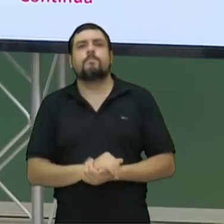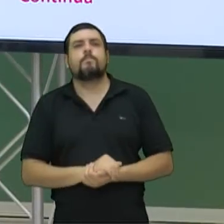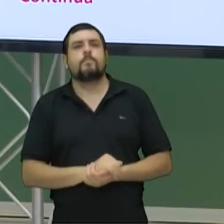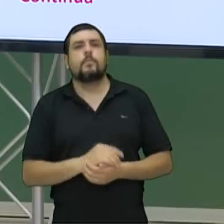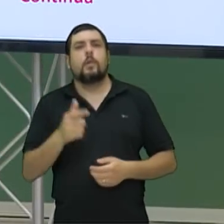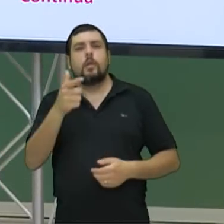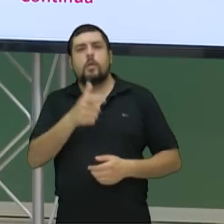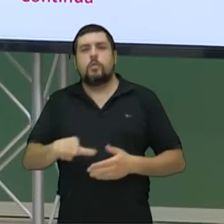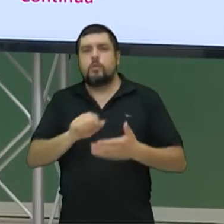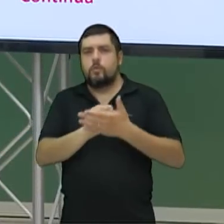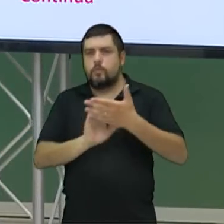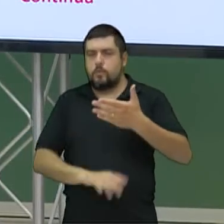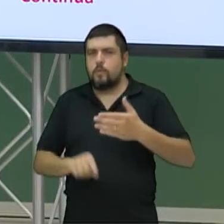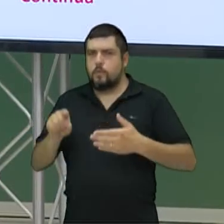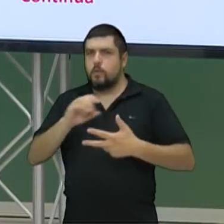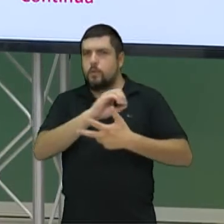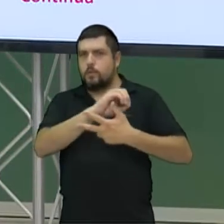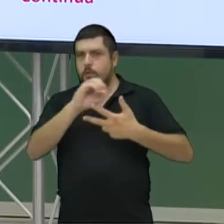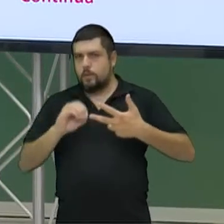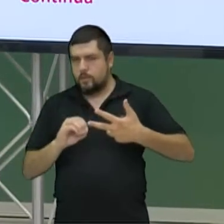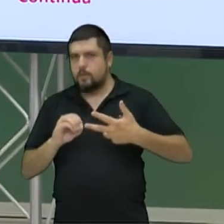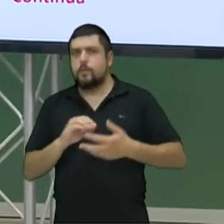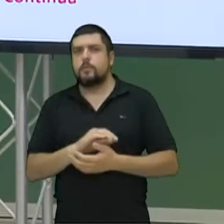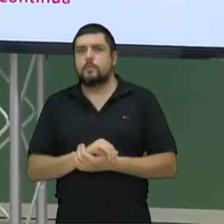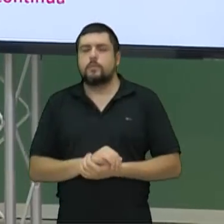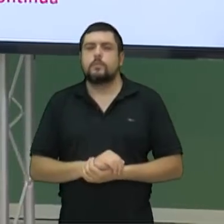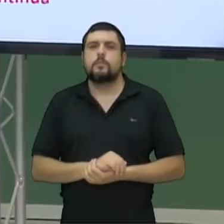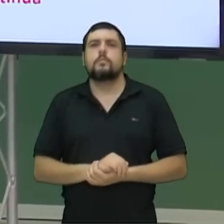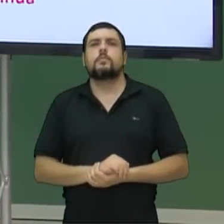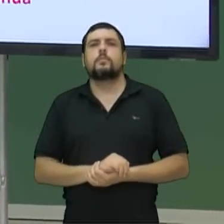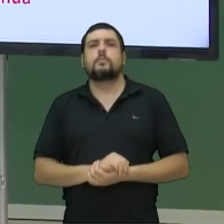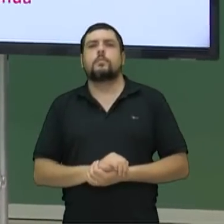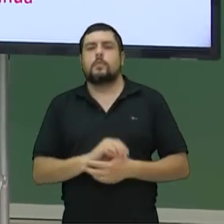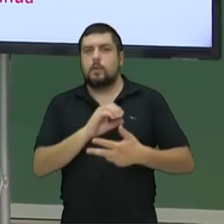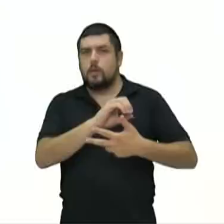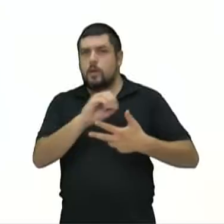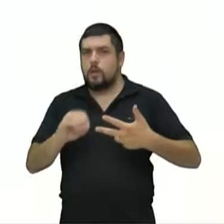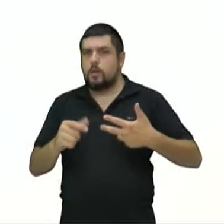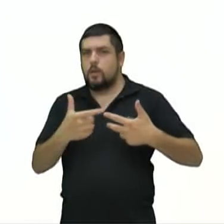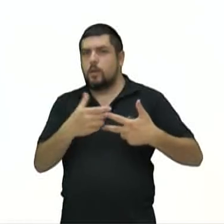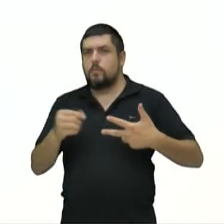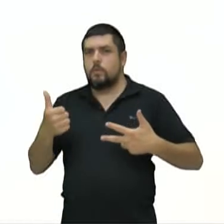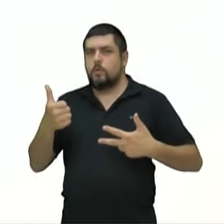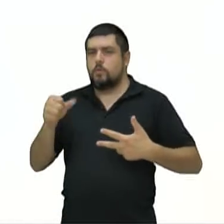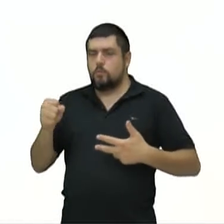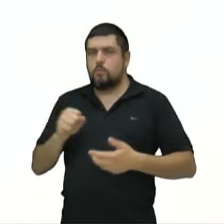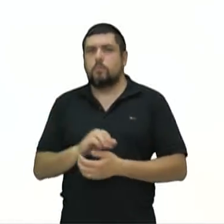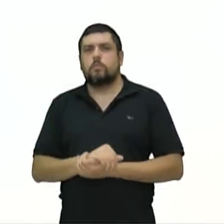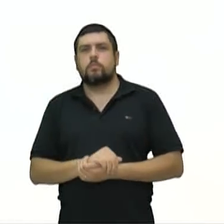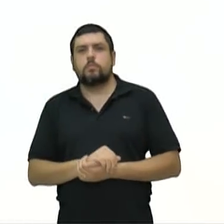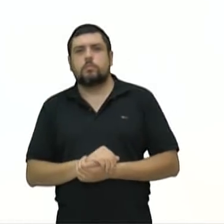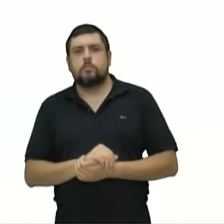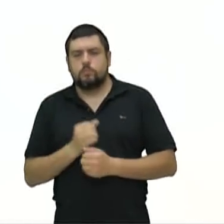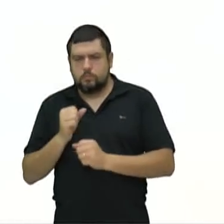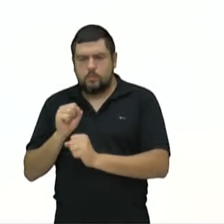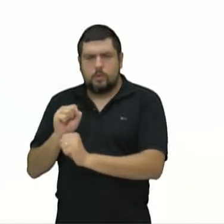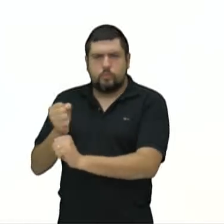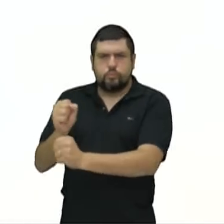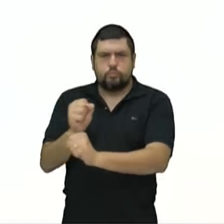mais um exercício, questão do Enem. Olha o Enem aqui sendo cobrado, ó, 2018. Durante uma faxina, a mãe